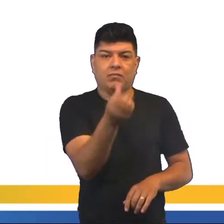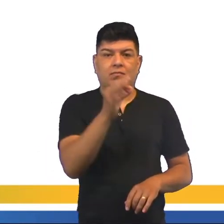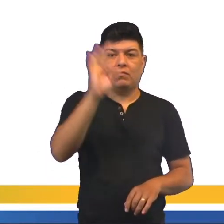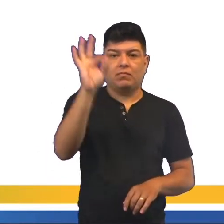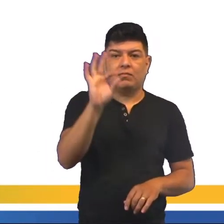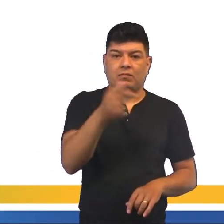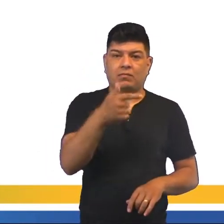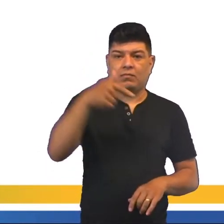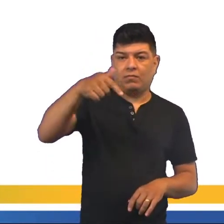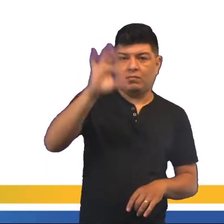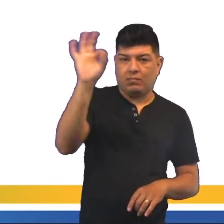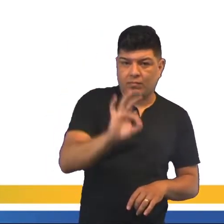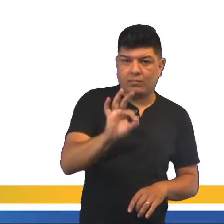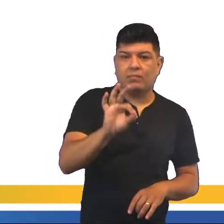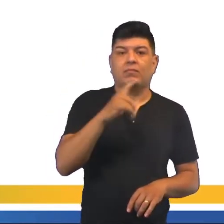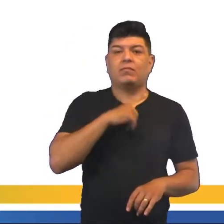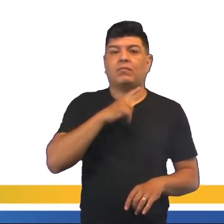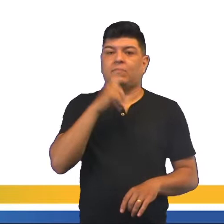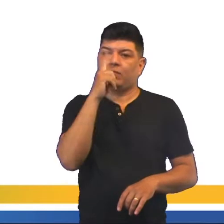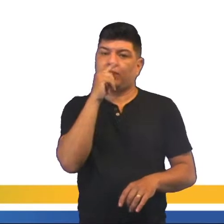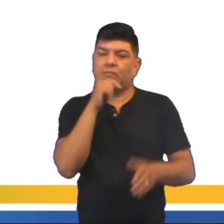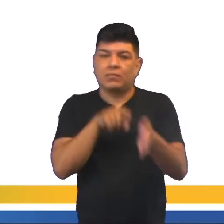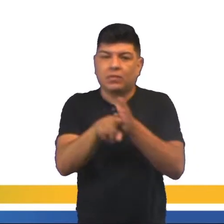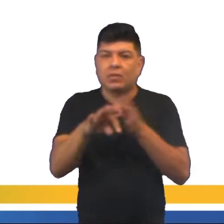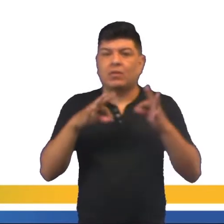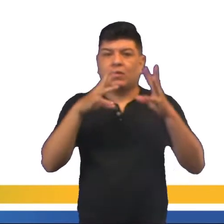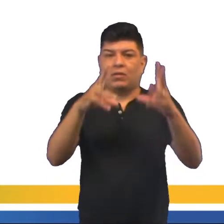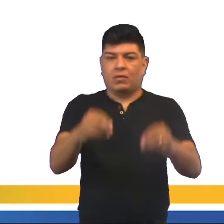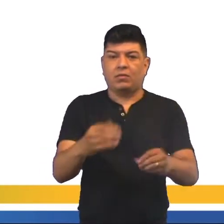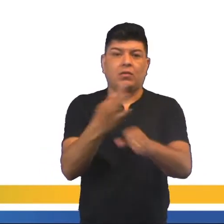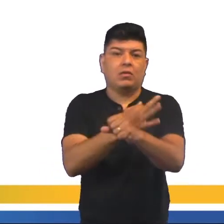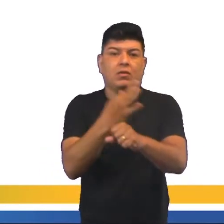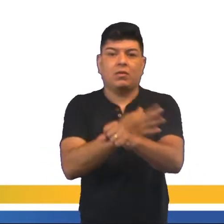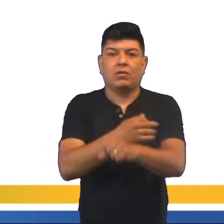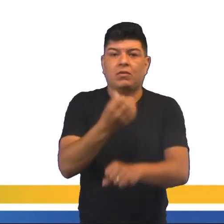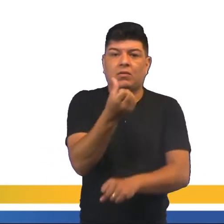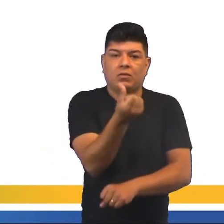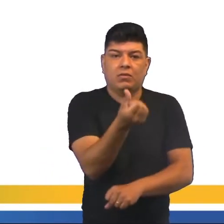16,7% de recurso hídrico para atender